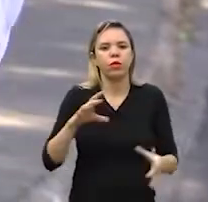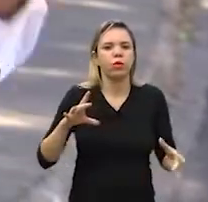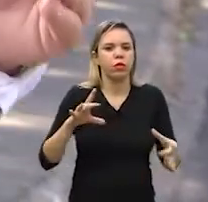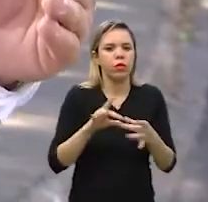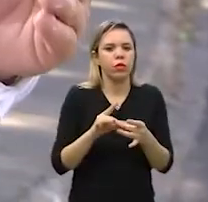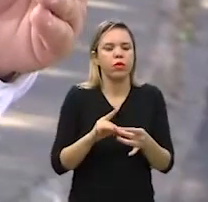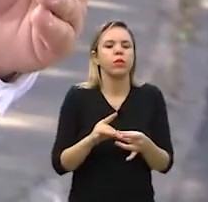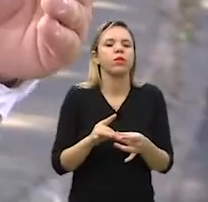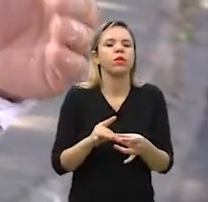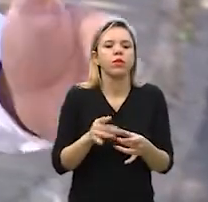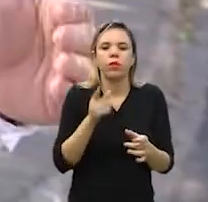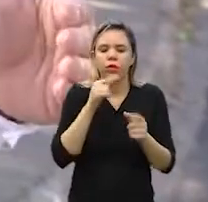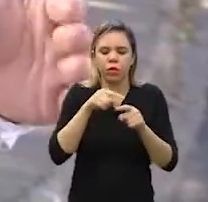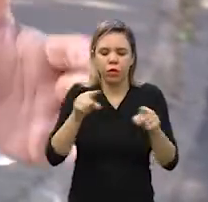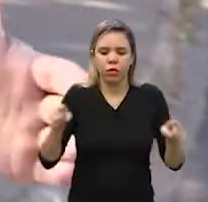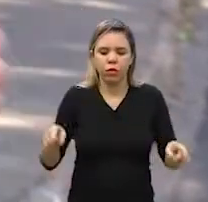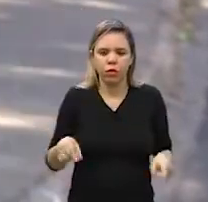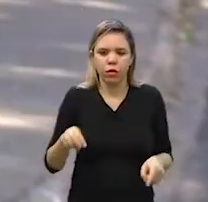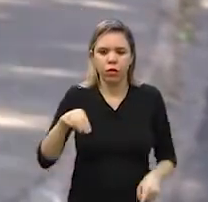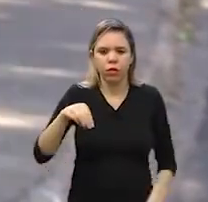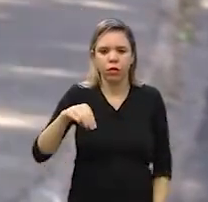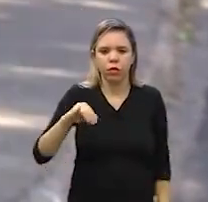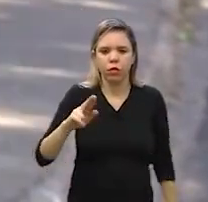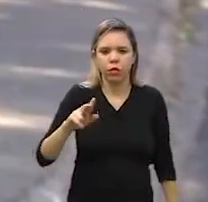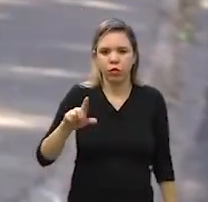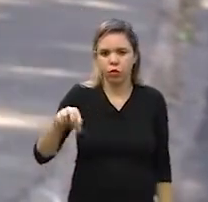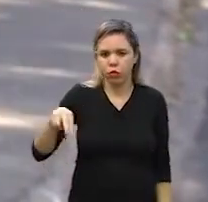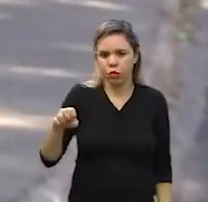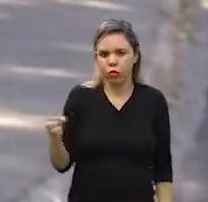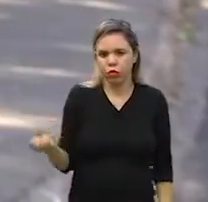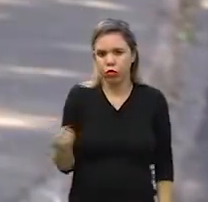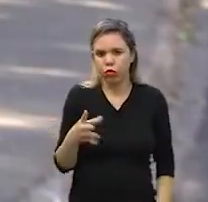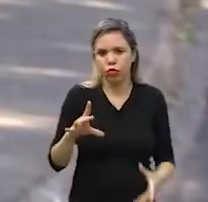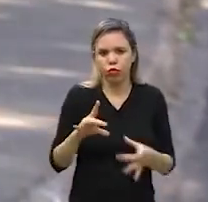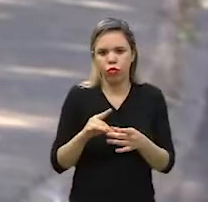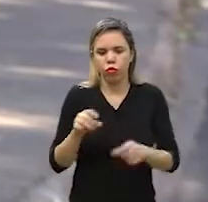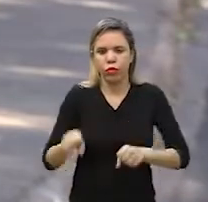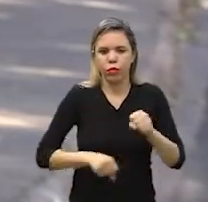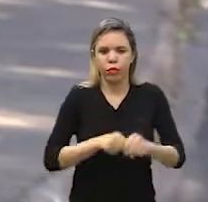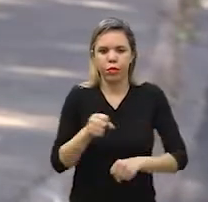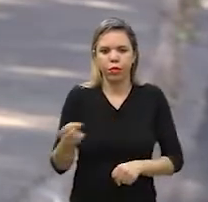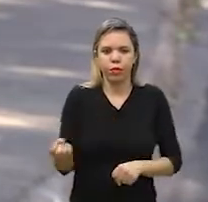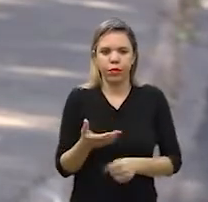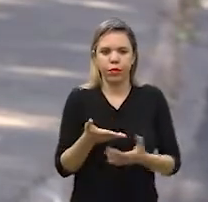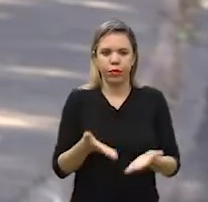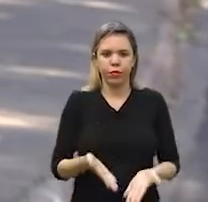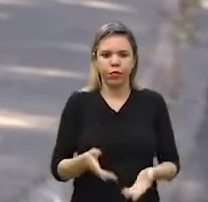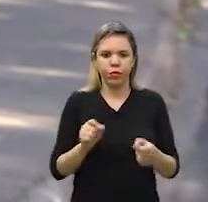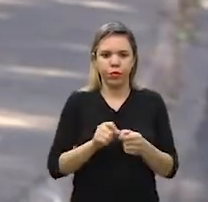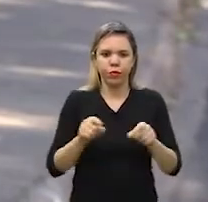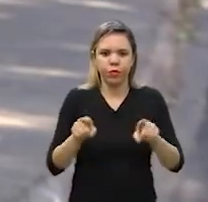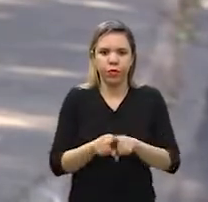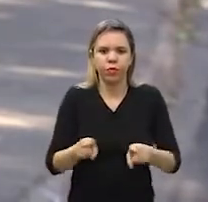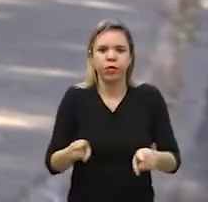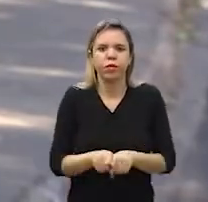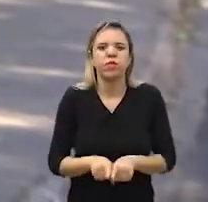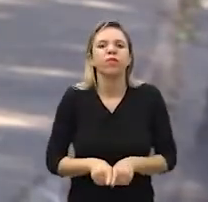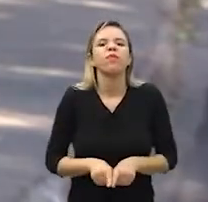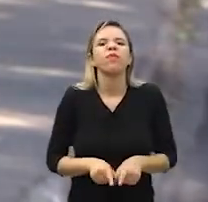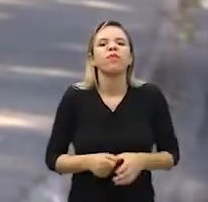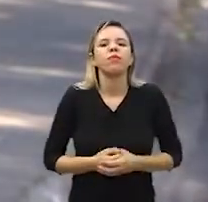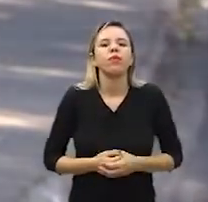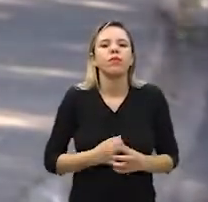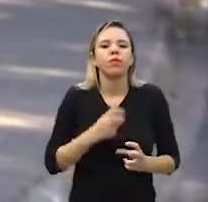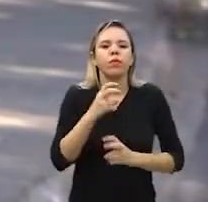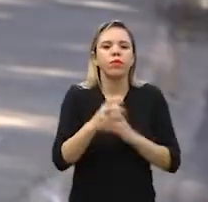ciclovia ligando a Vila a lagoa do Mingone até aqui essa nova ciclovia e fizemos também